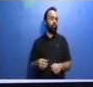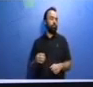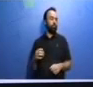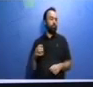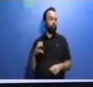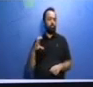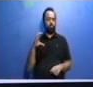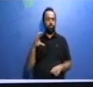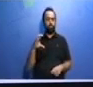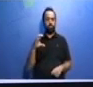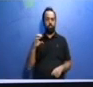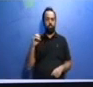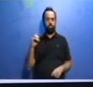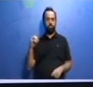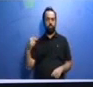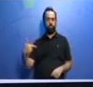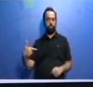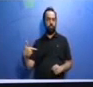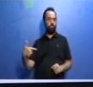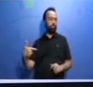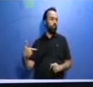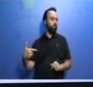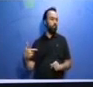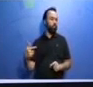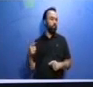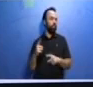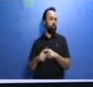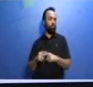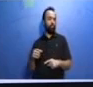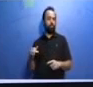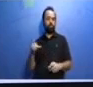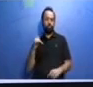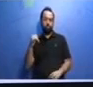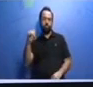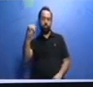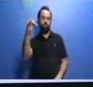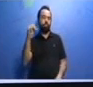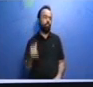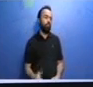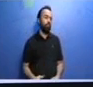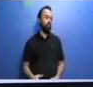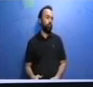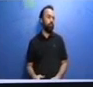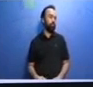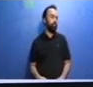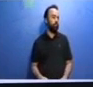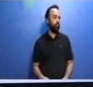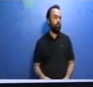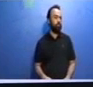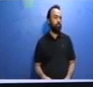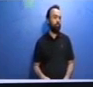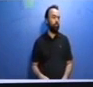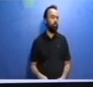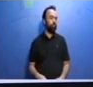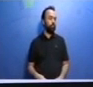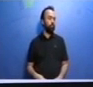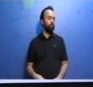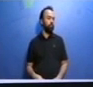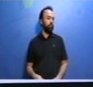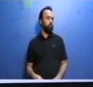a gente tem como produto final o gás carbônico e a energia liberada. É uma reação de